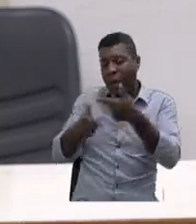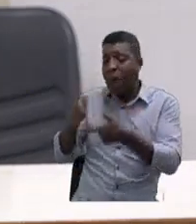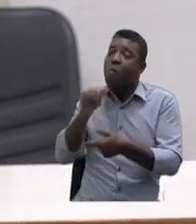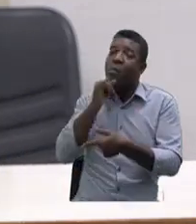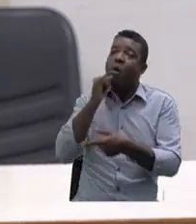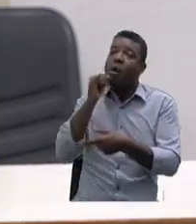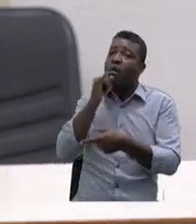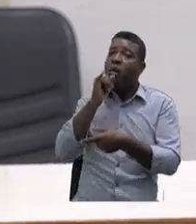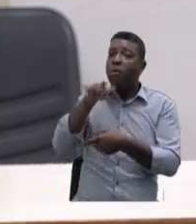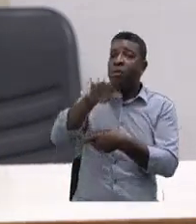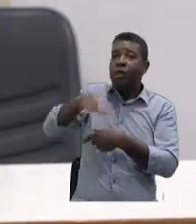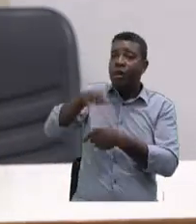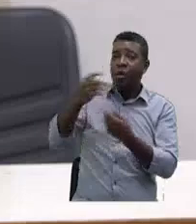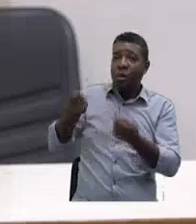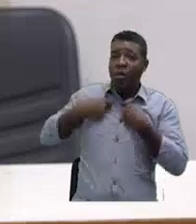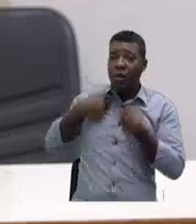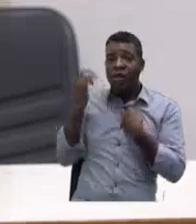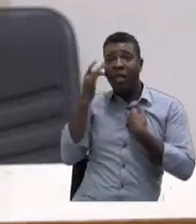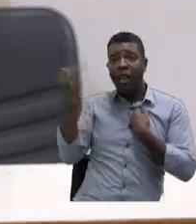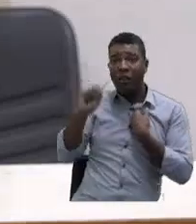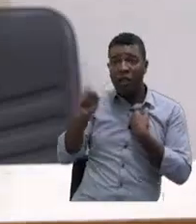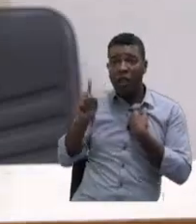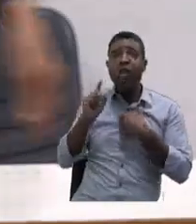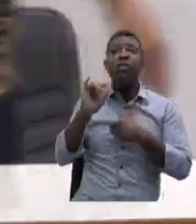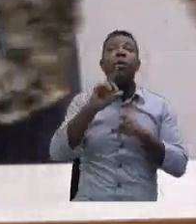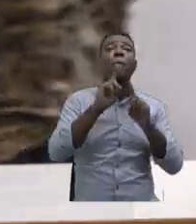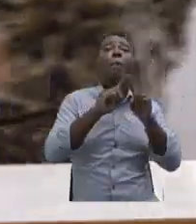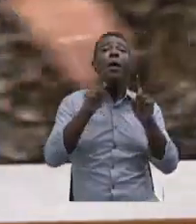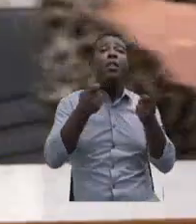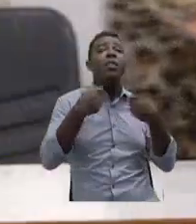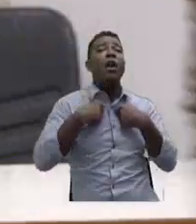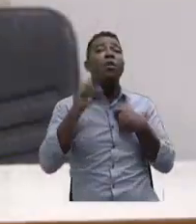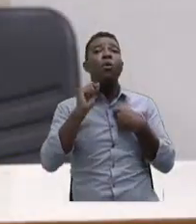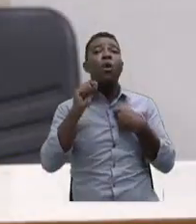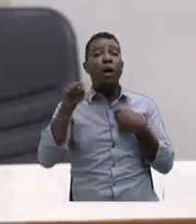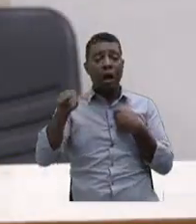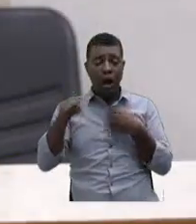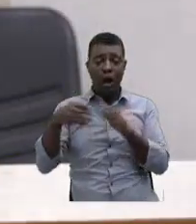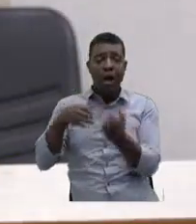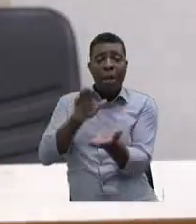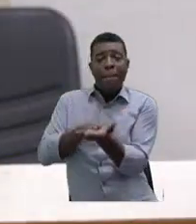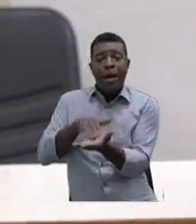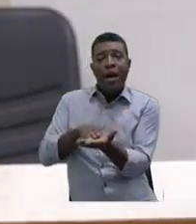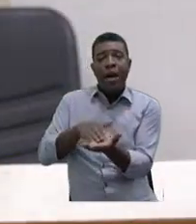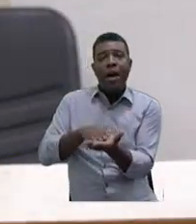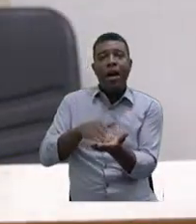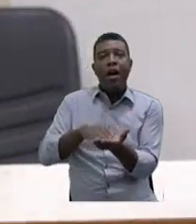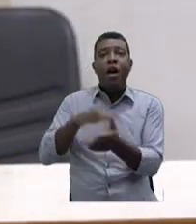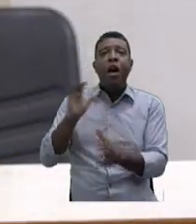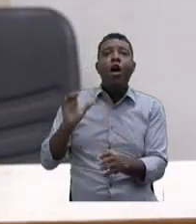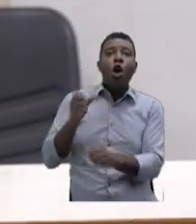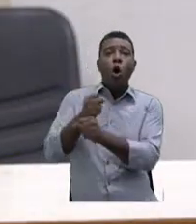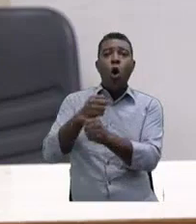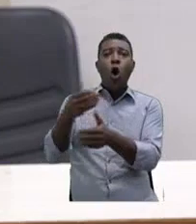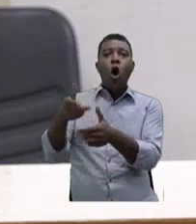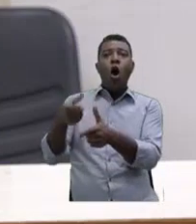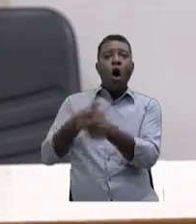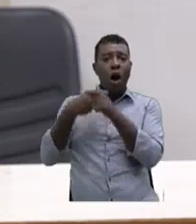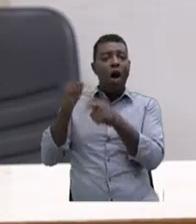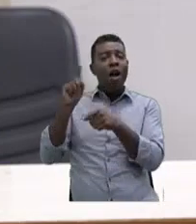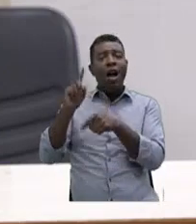fácil, mas que a gente faça uma prestação de contas simplificadas, como fizemos na